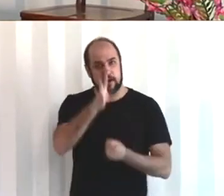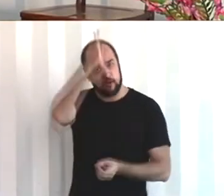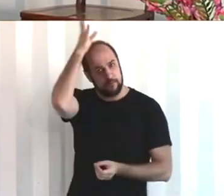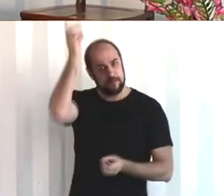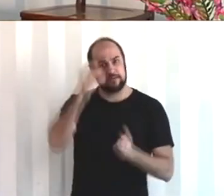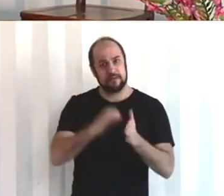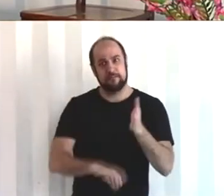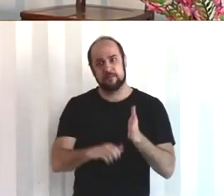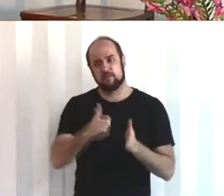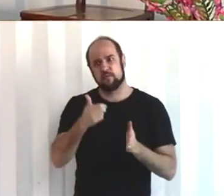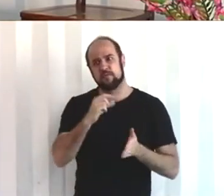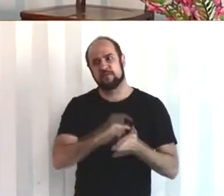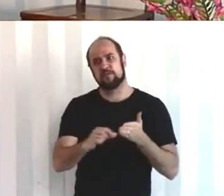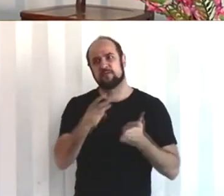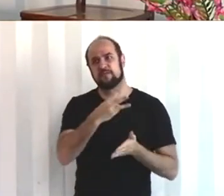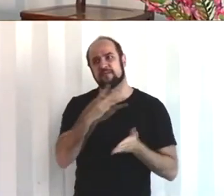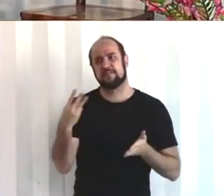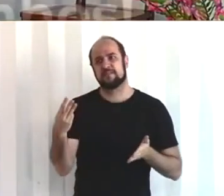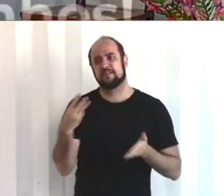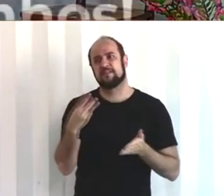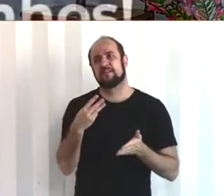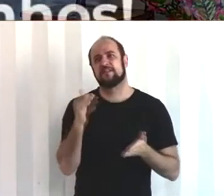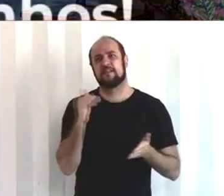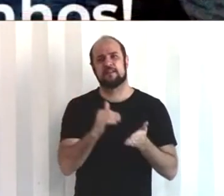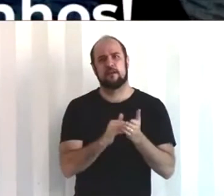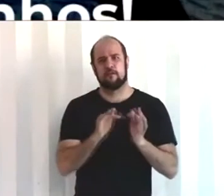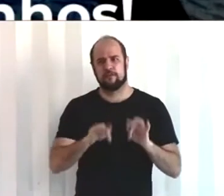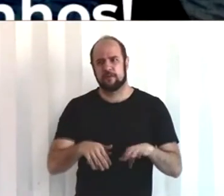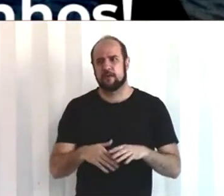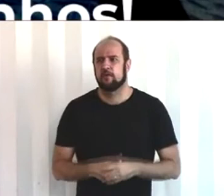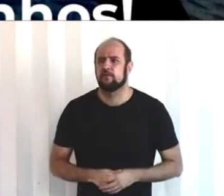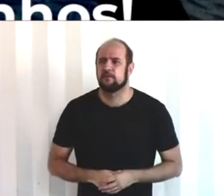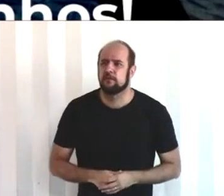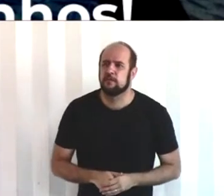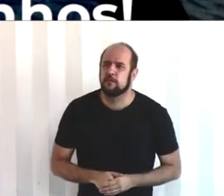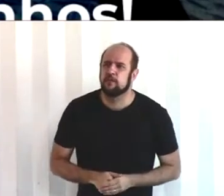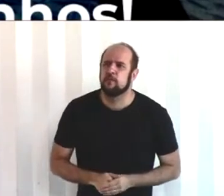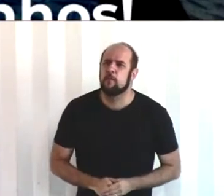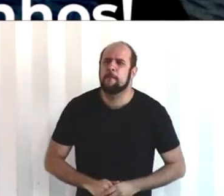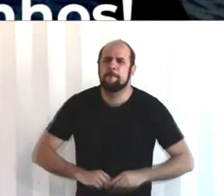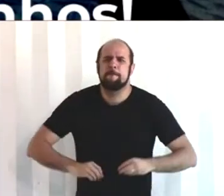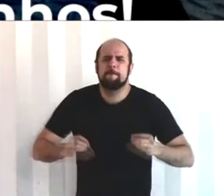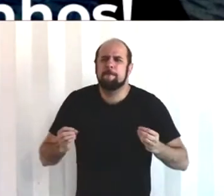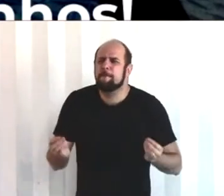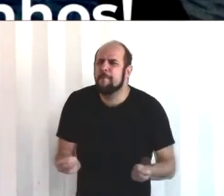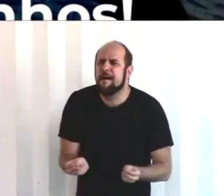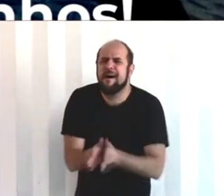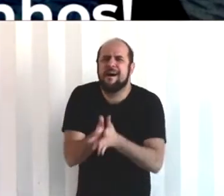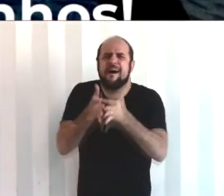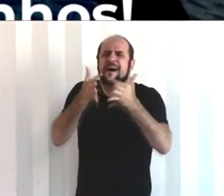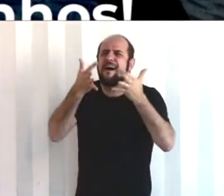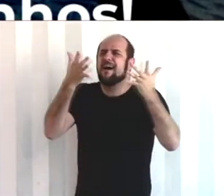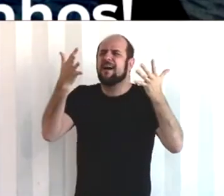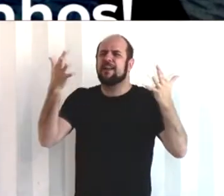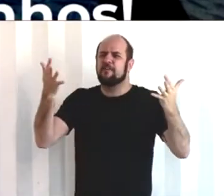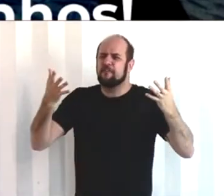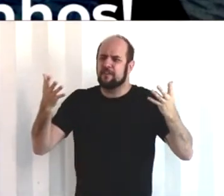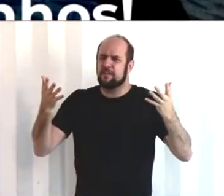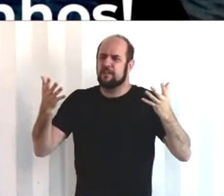11, de 33 até o final do capítulo. Ó profundidade da